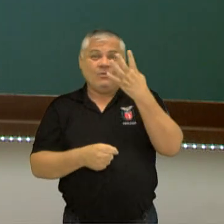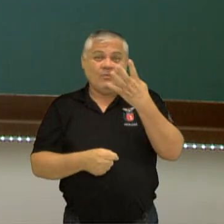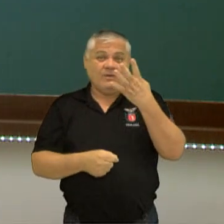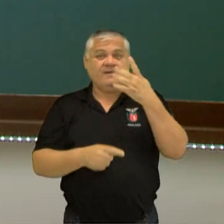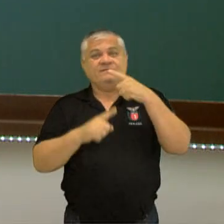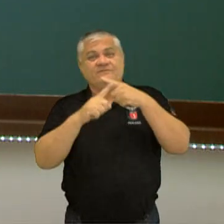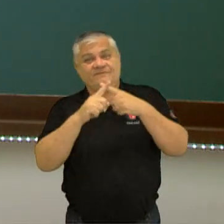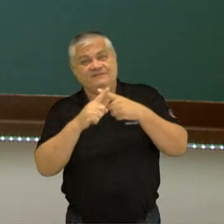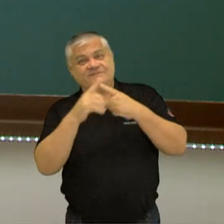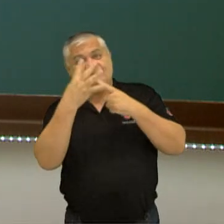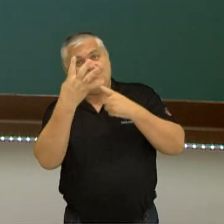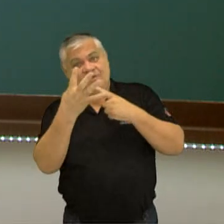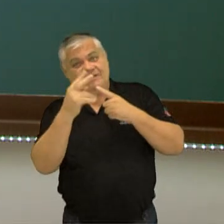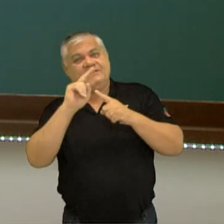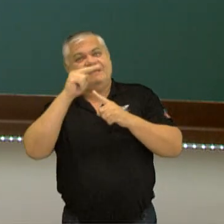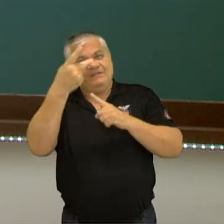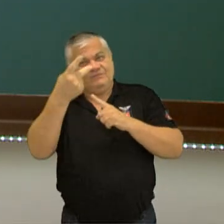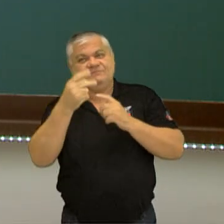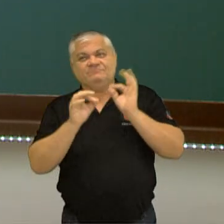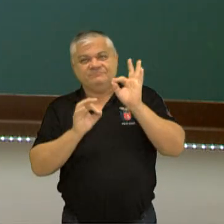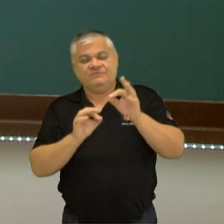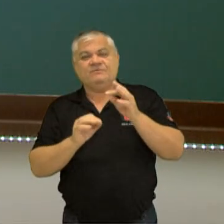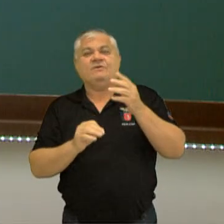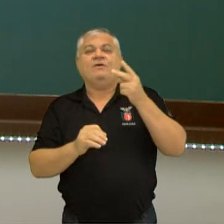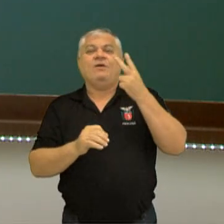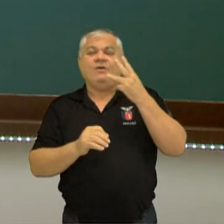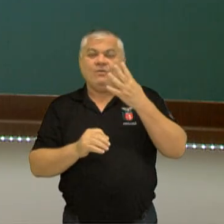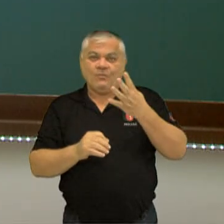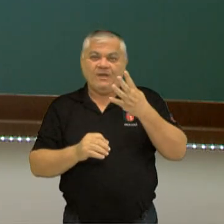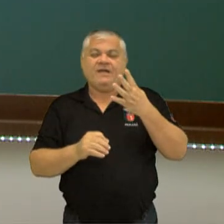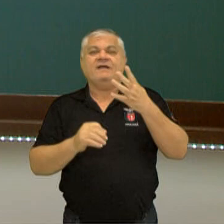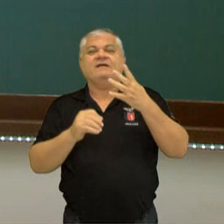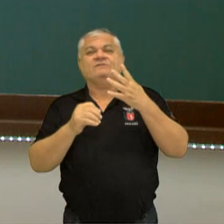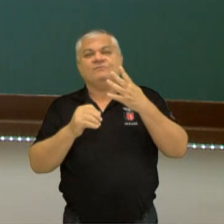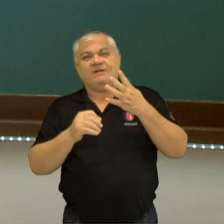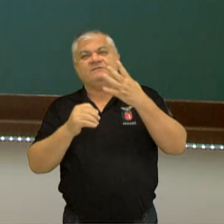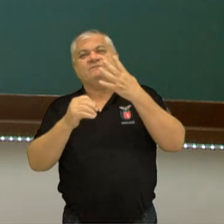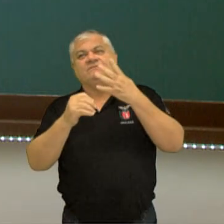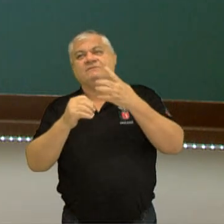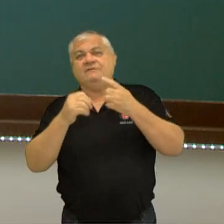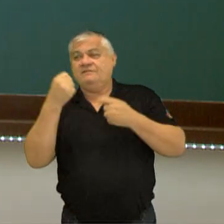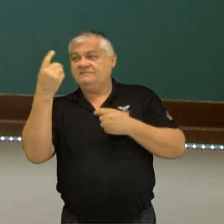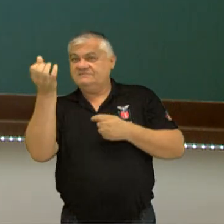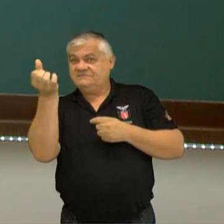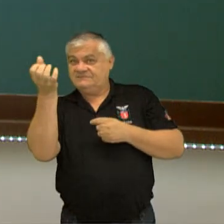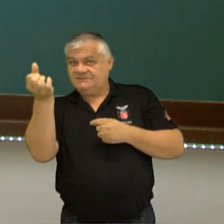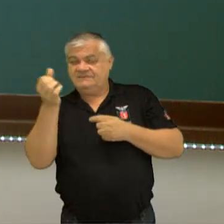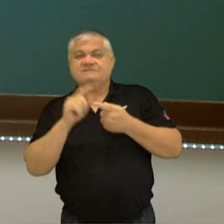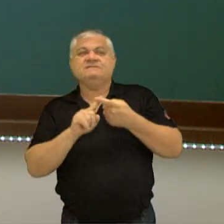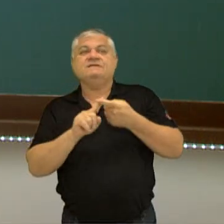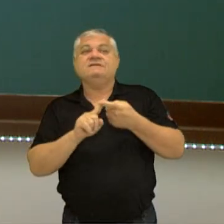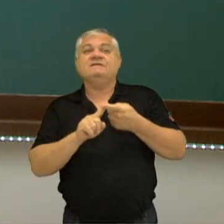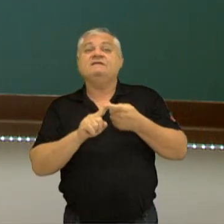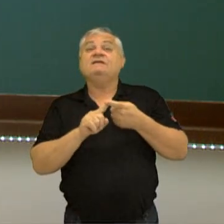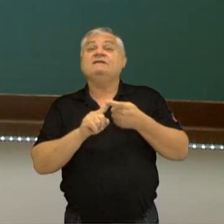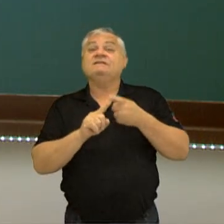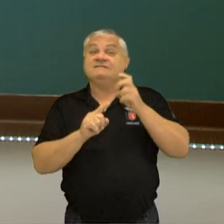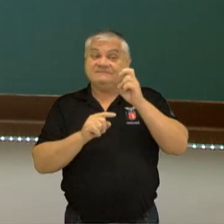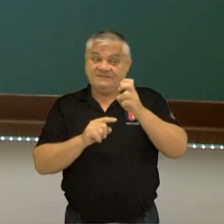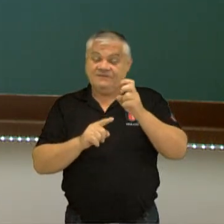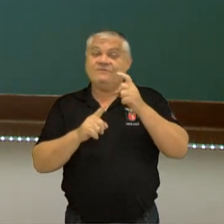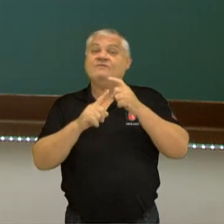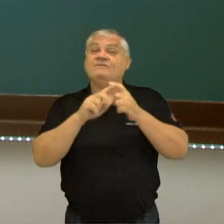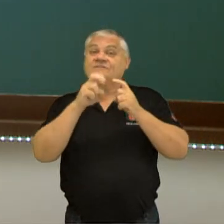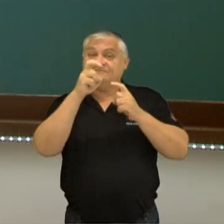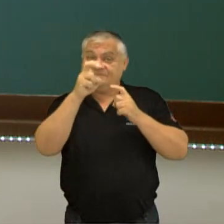16/25? Porque eu elevei ao quadrado. Então, 4/5 ao quadrado é 4 ao quadrado, 16. 5